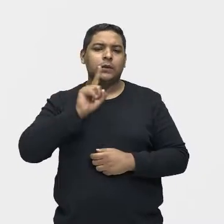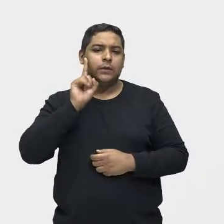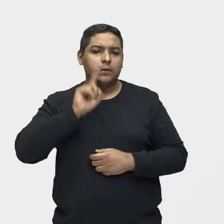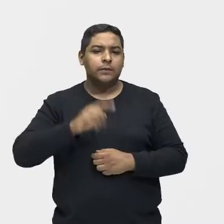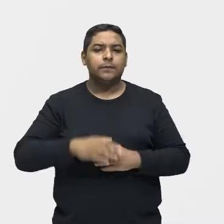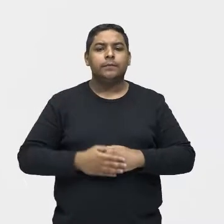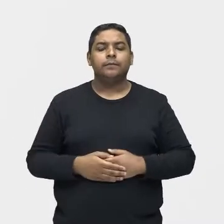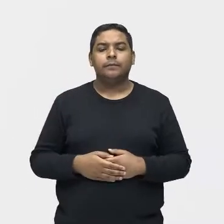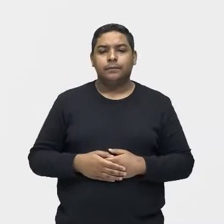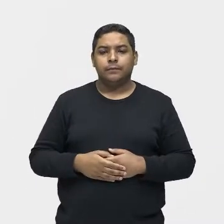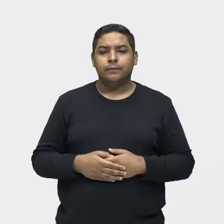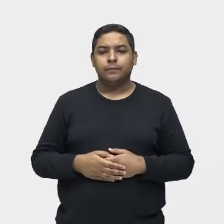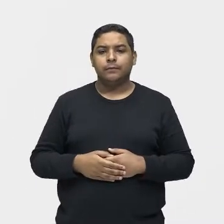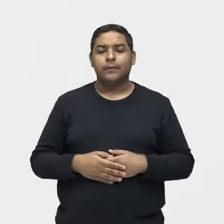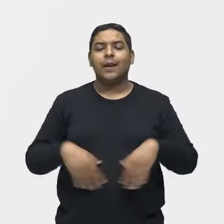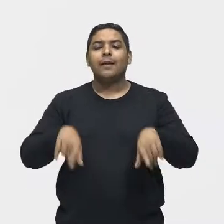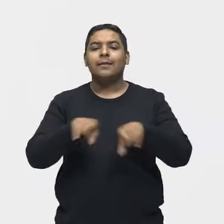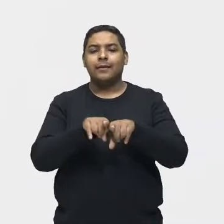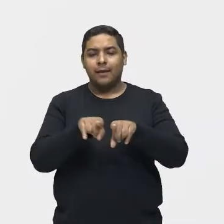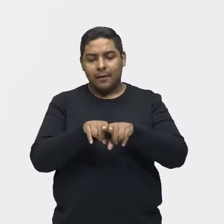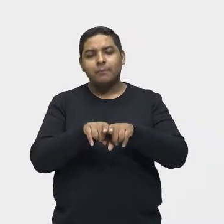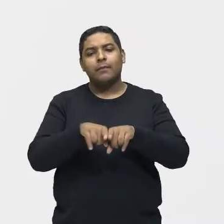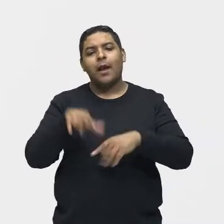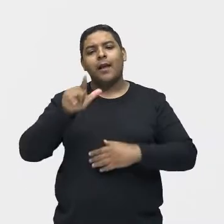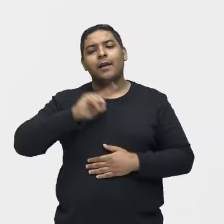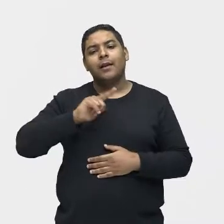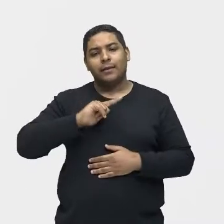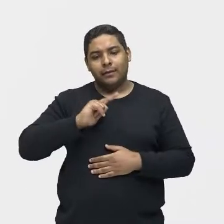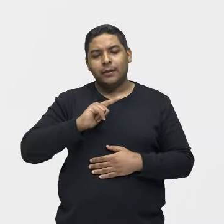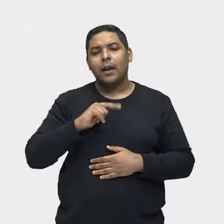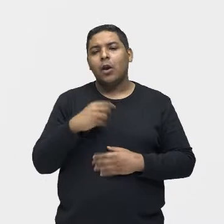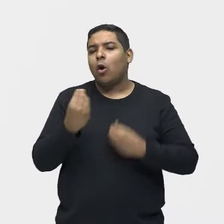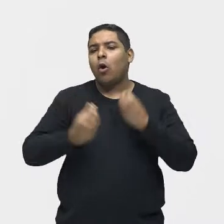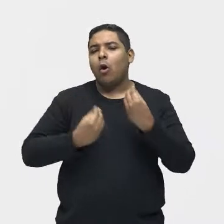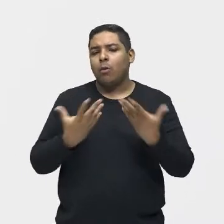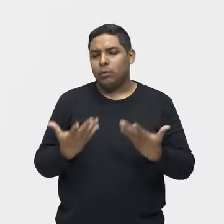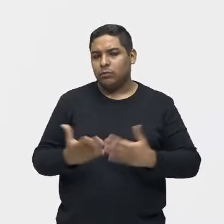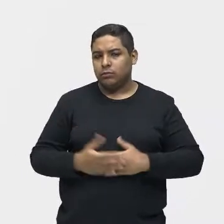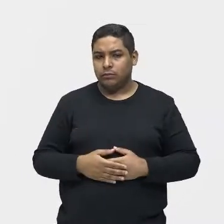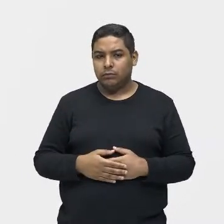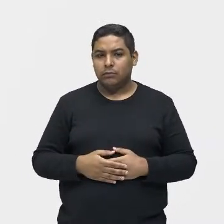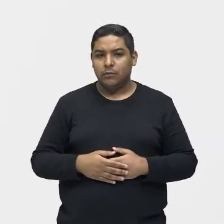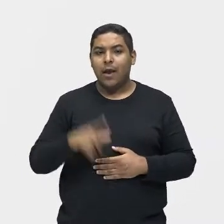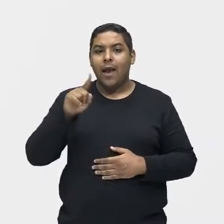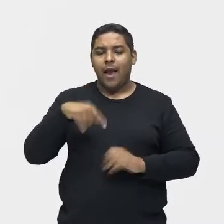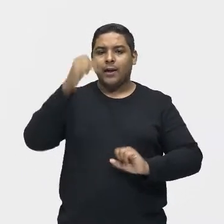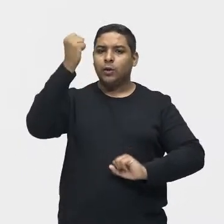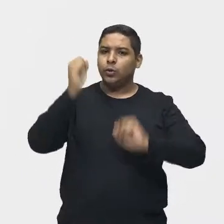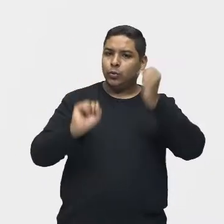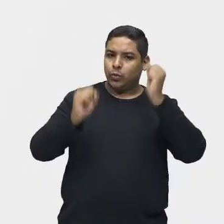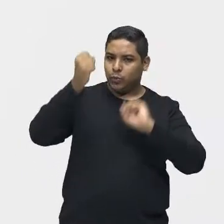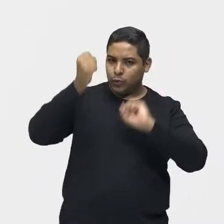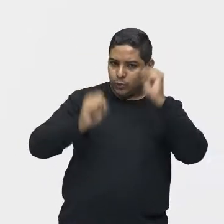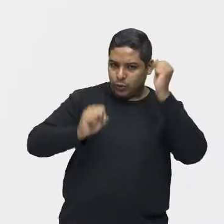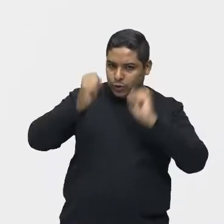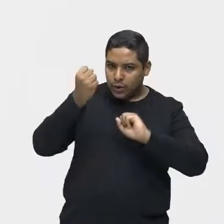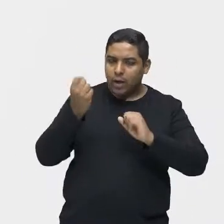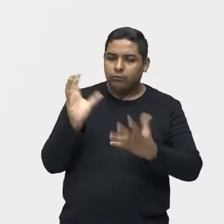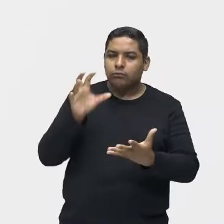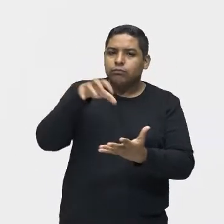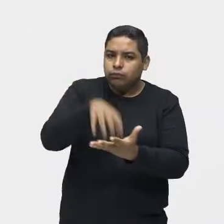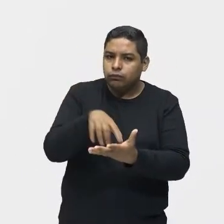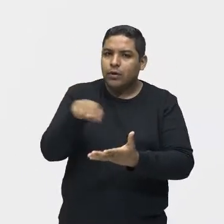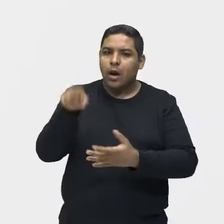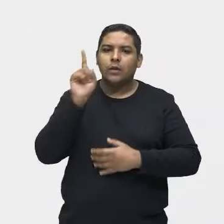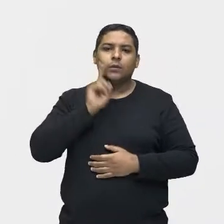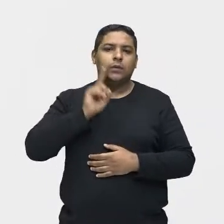e, consequentemente, esses centros financeiros vieram através de uma forma. E o principal delas foram as indústrias, as instalações dessas indústrias,